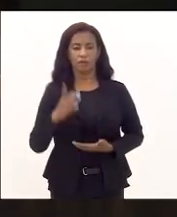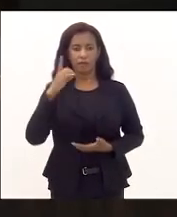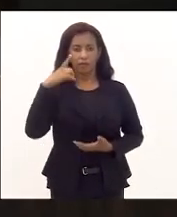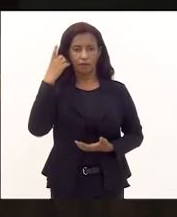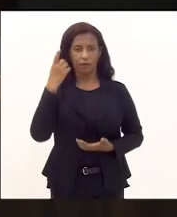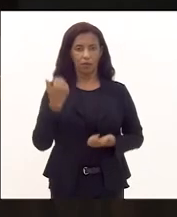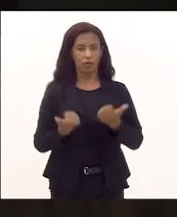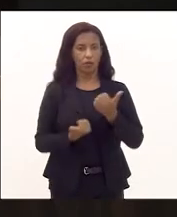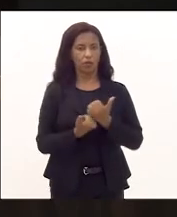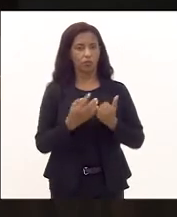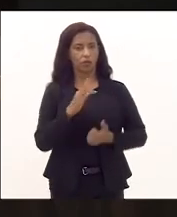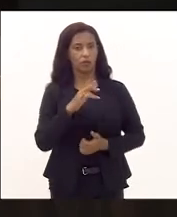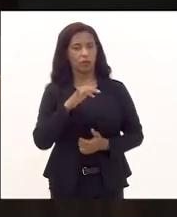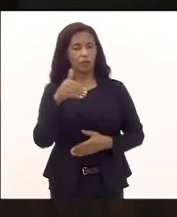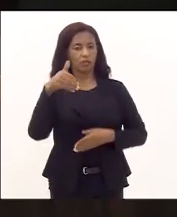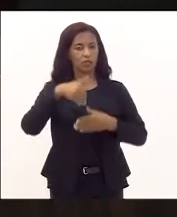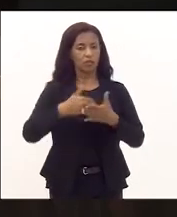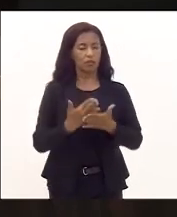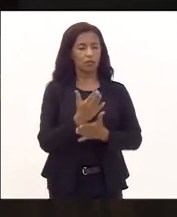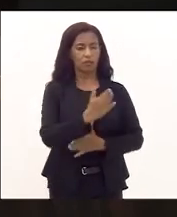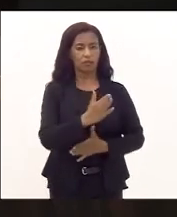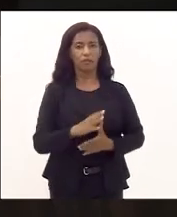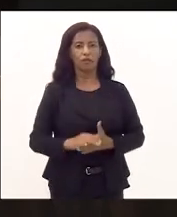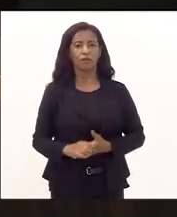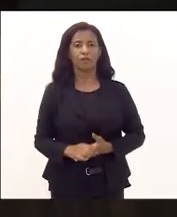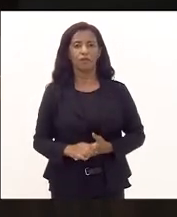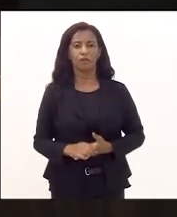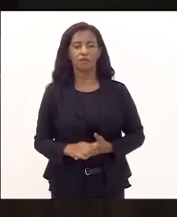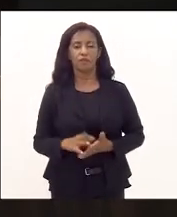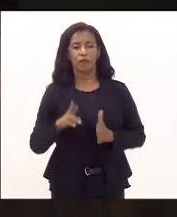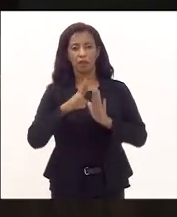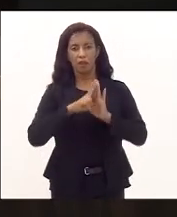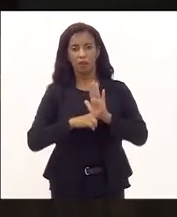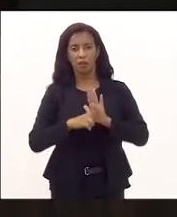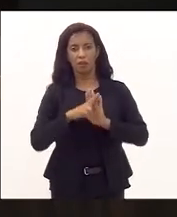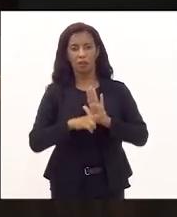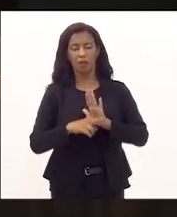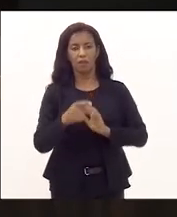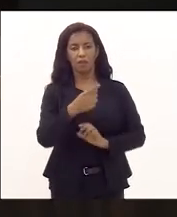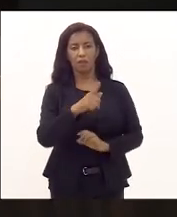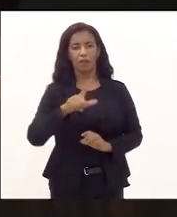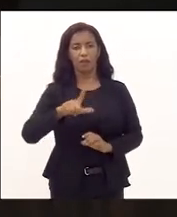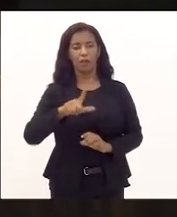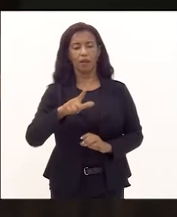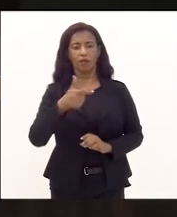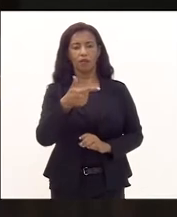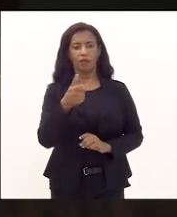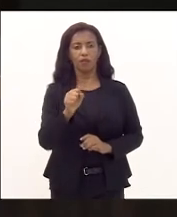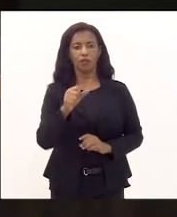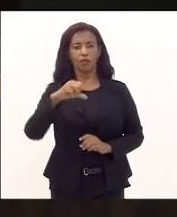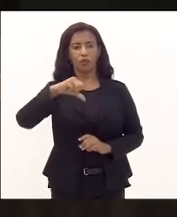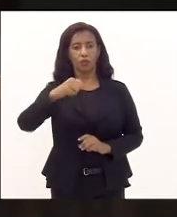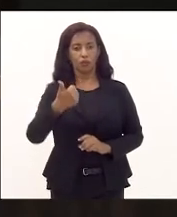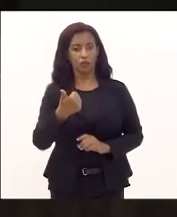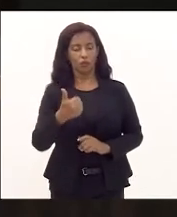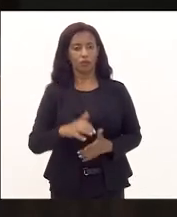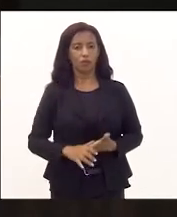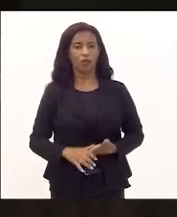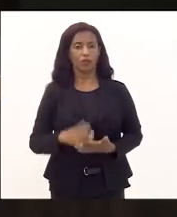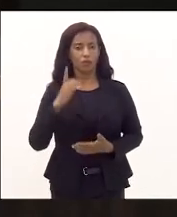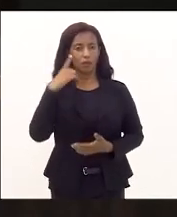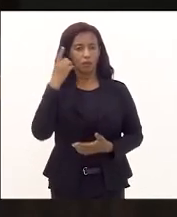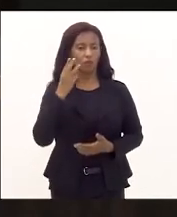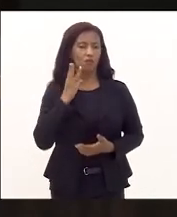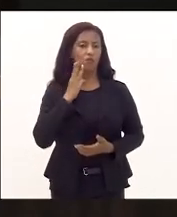deputado subtenente Bernardo, em votação, aprovado. Requerimento sobre a mesa, projeto de lei número 2891,